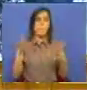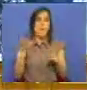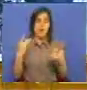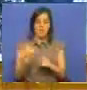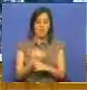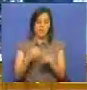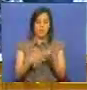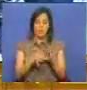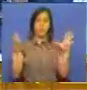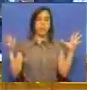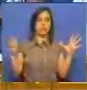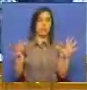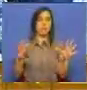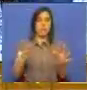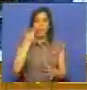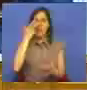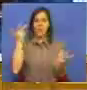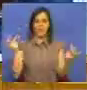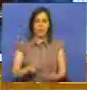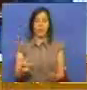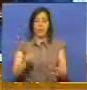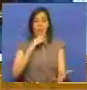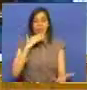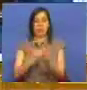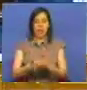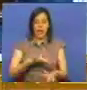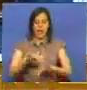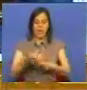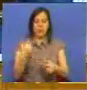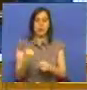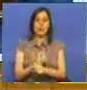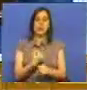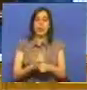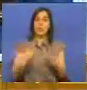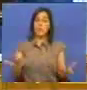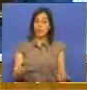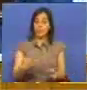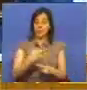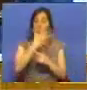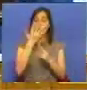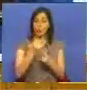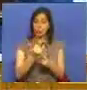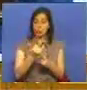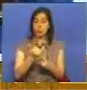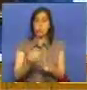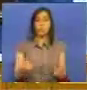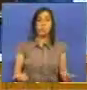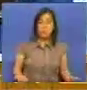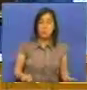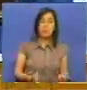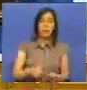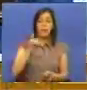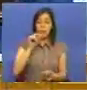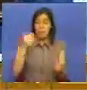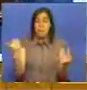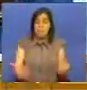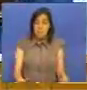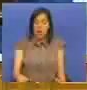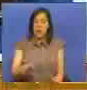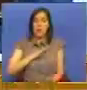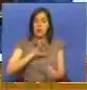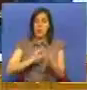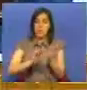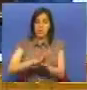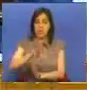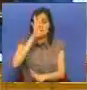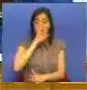dos funcionários públicos, fragilizando assim as relações laborais. O segundo propósito, também errado, e o Sr.